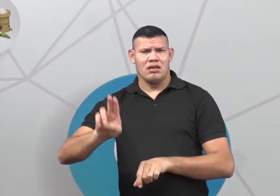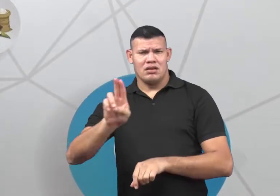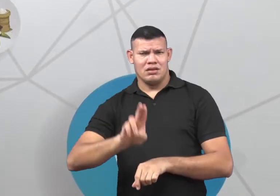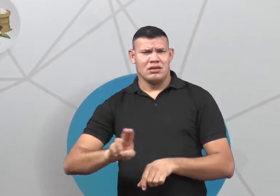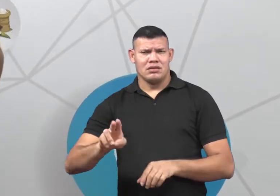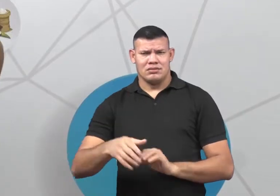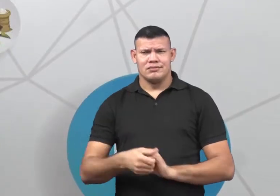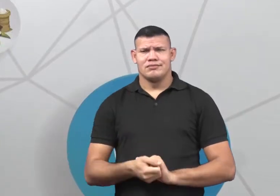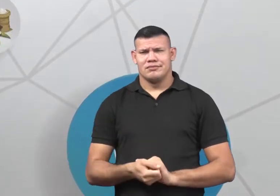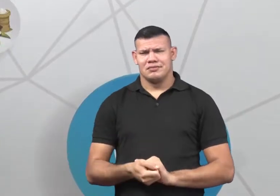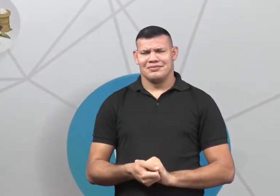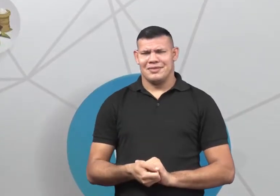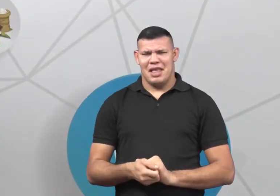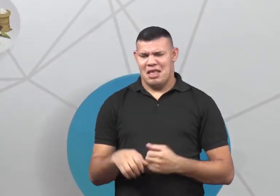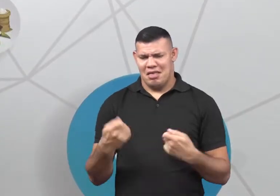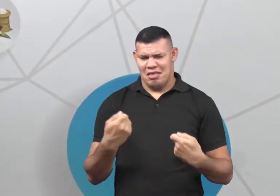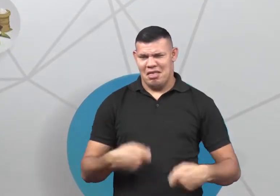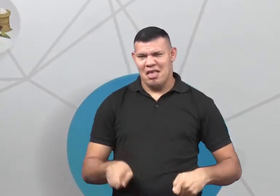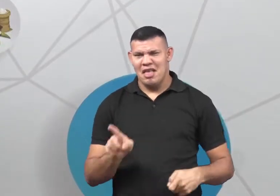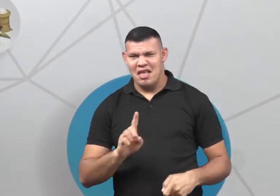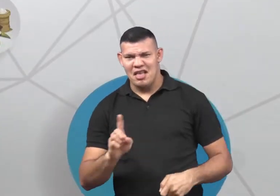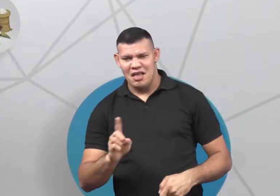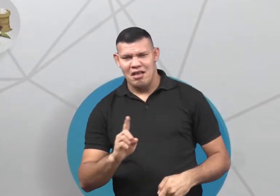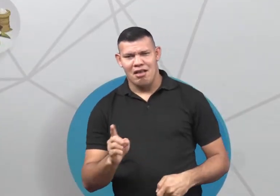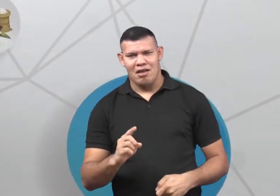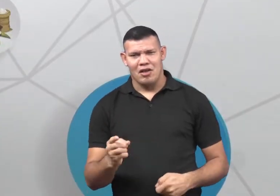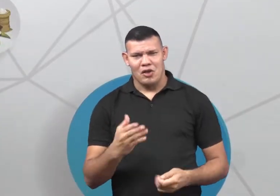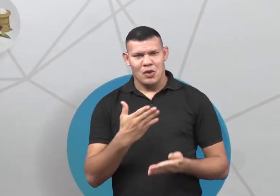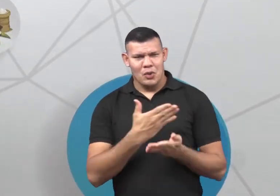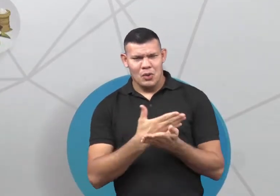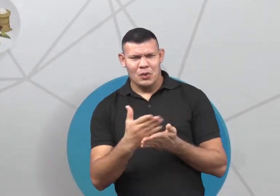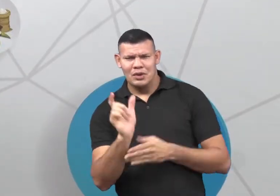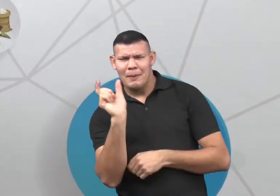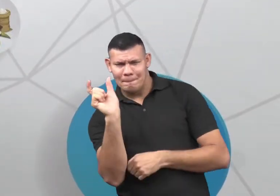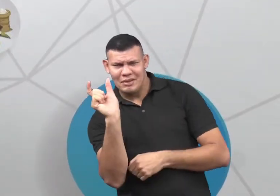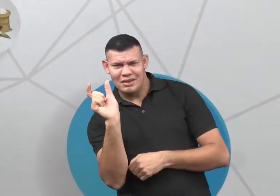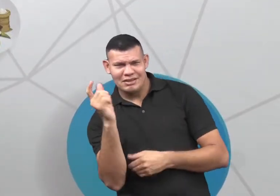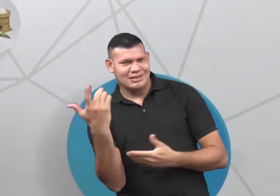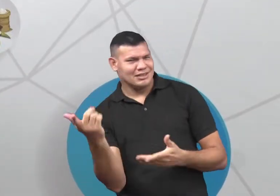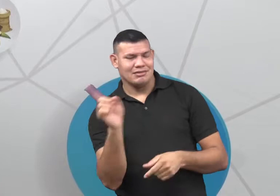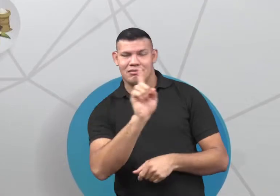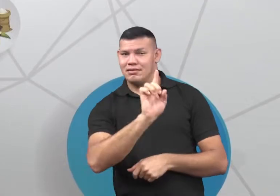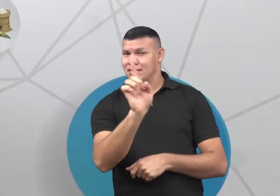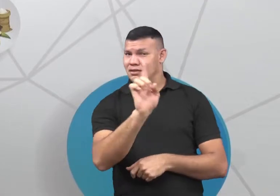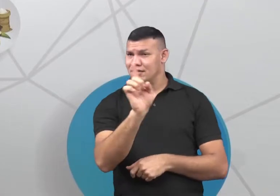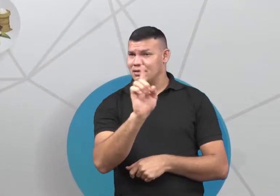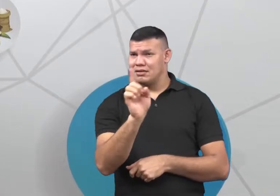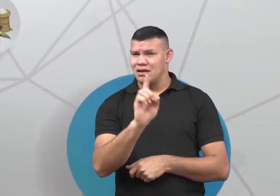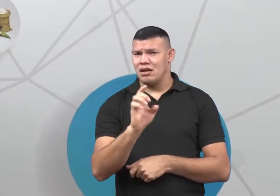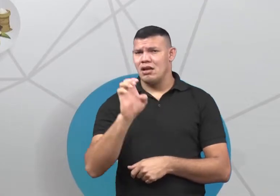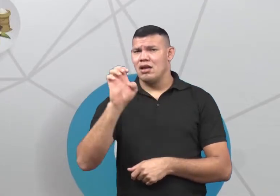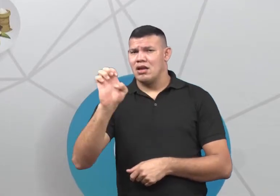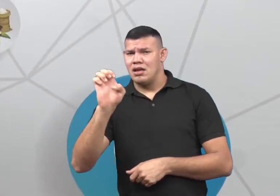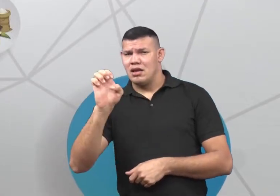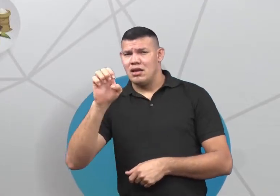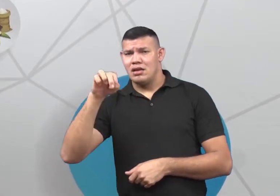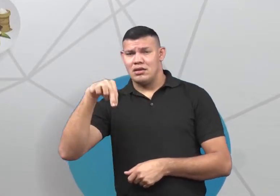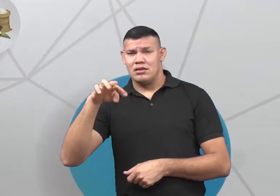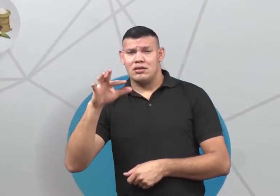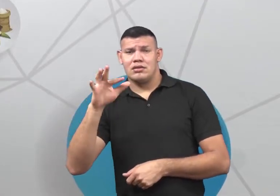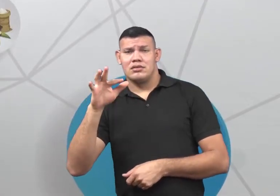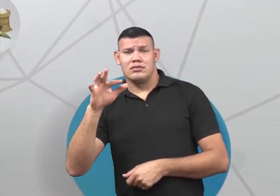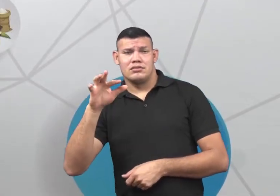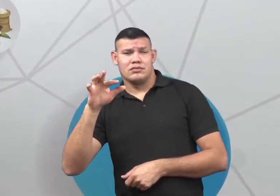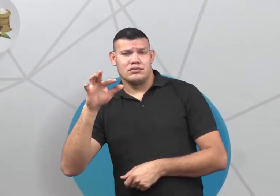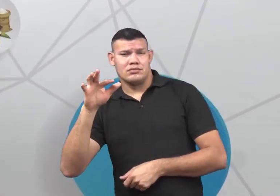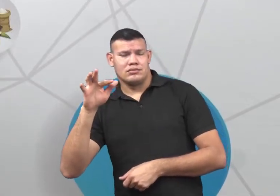ao pé da letra o nome daquele elemento químico. Por exemplo, o enxofre que começa com a letra E. Ele começa ali com a letra S, porque